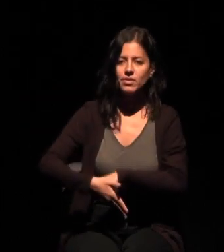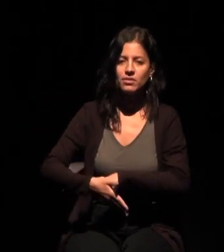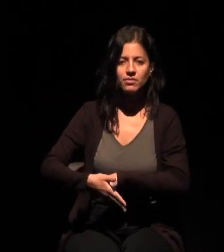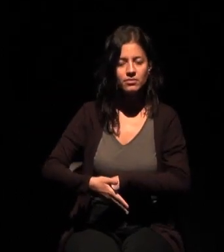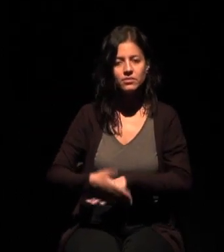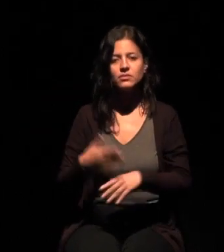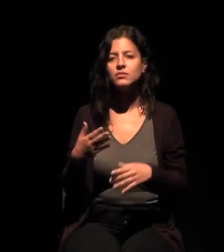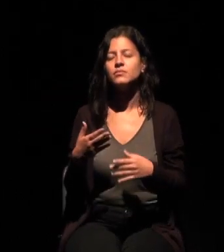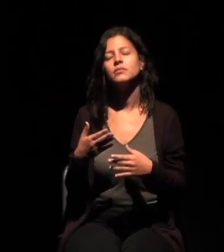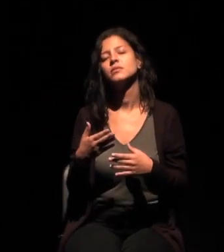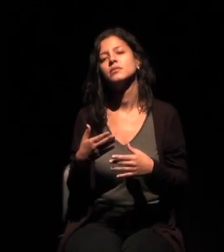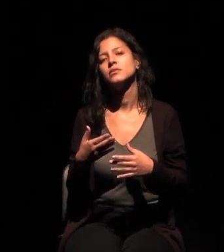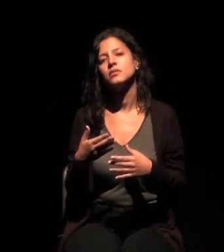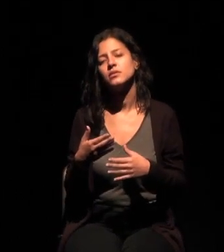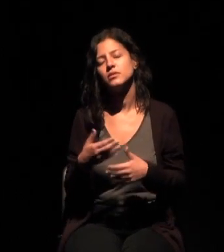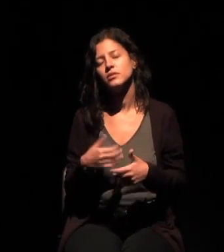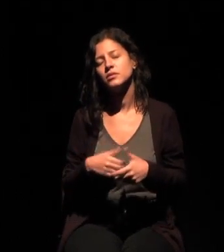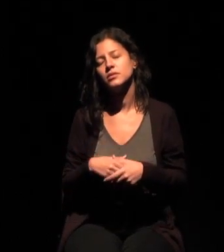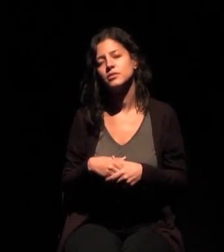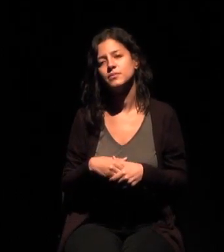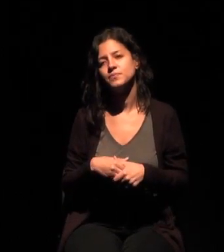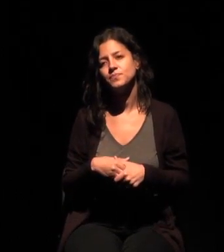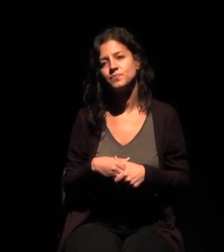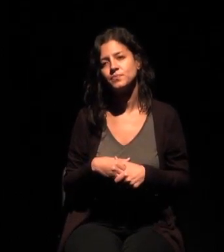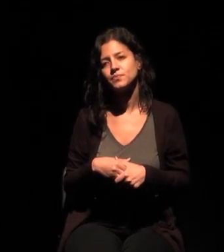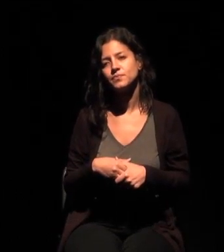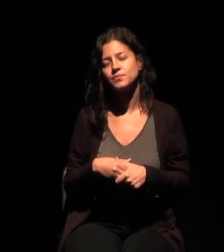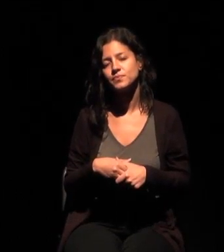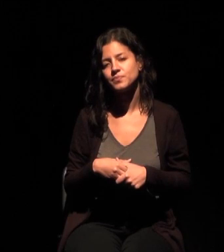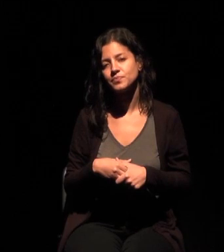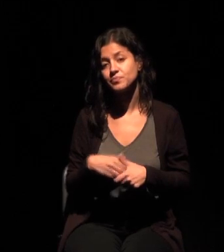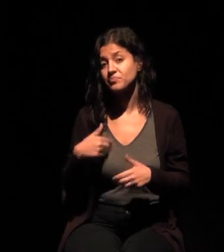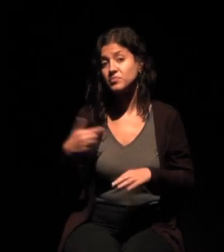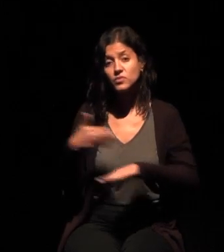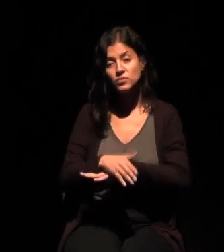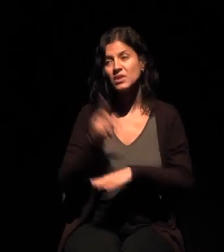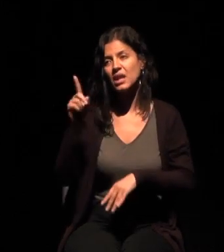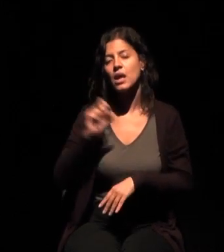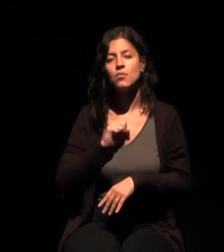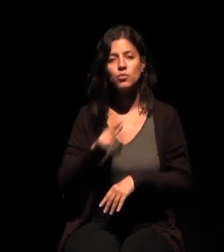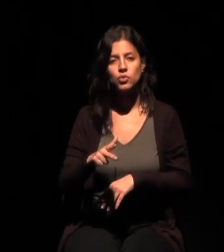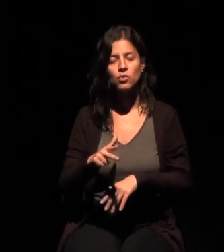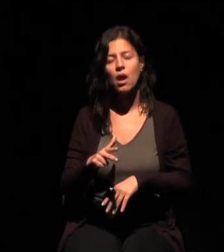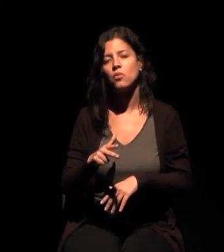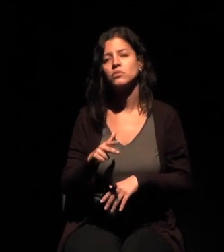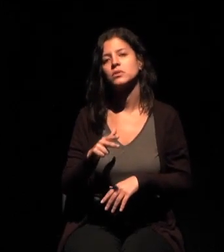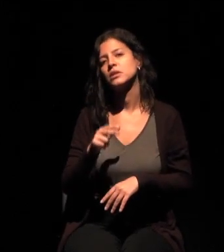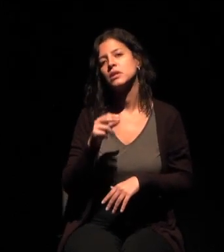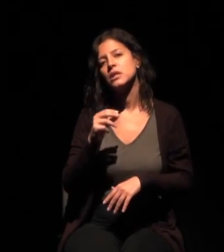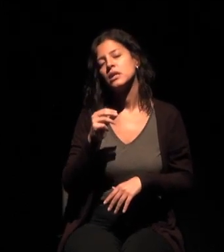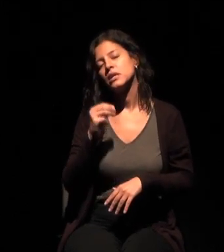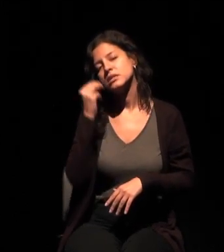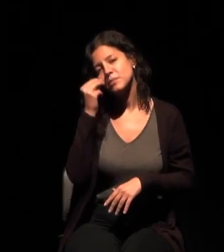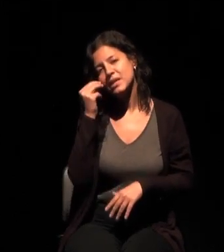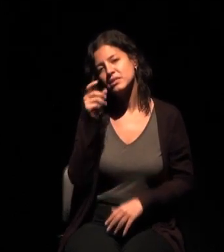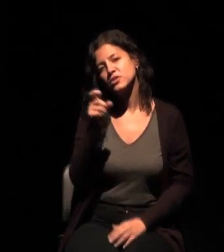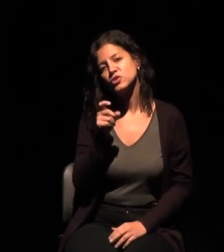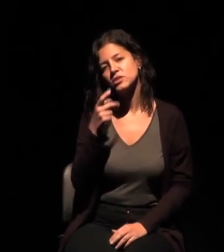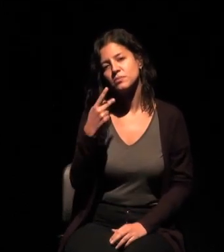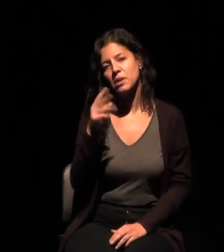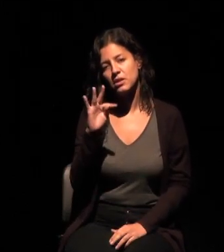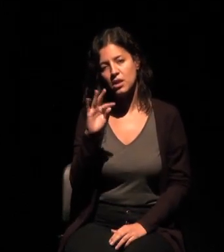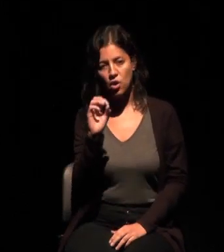deixar isso claro não vim aqui por um avo vender que nós estamos em portugal a ter uma experiência esses pt ó portanto vamos